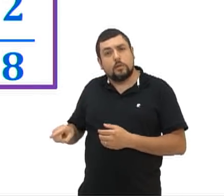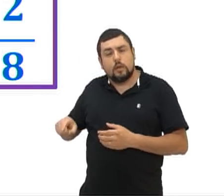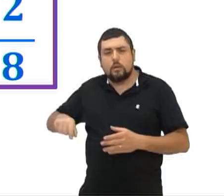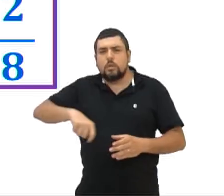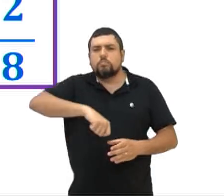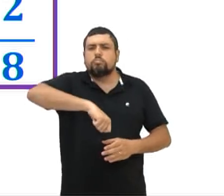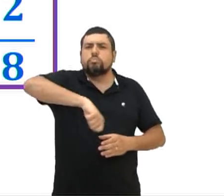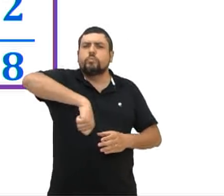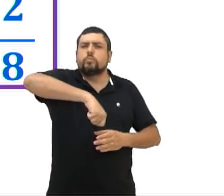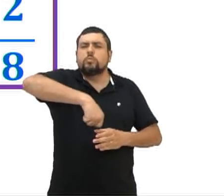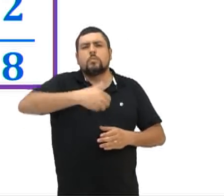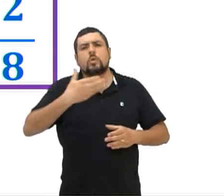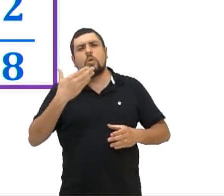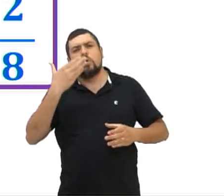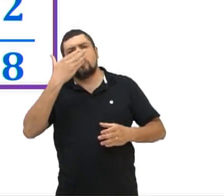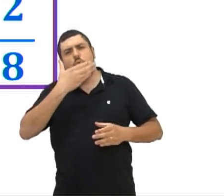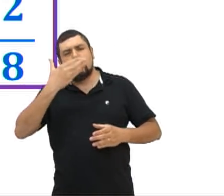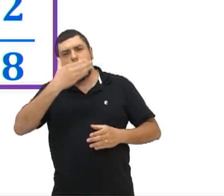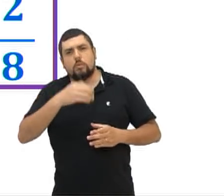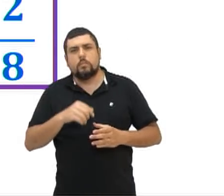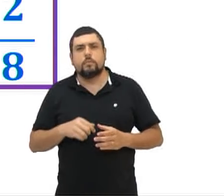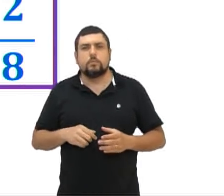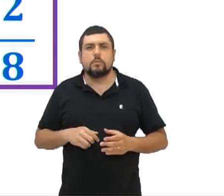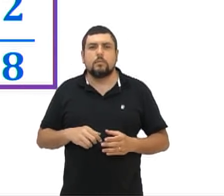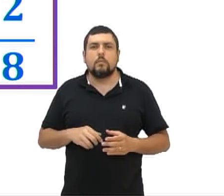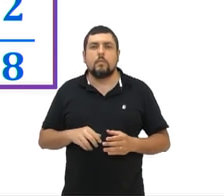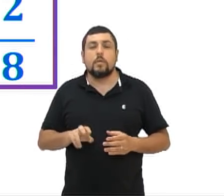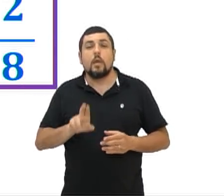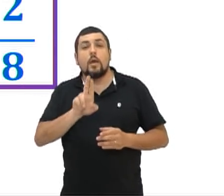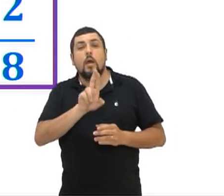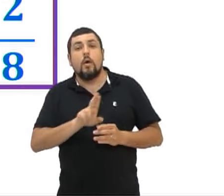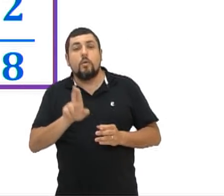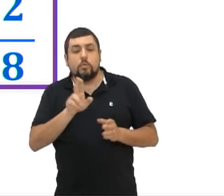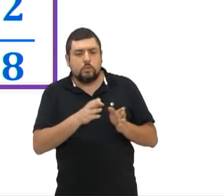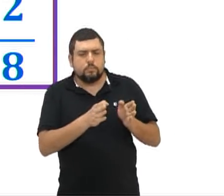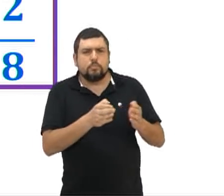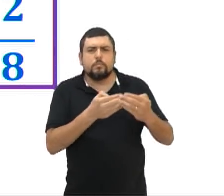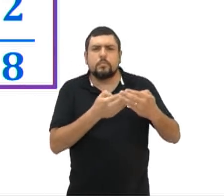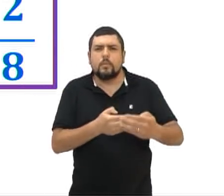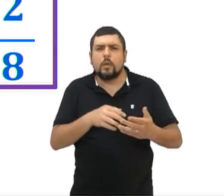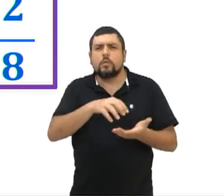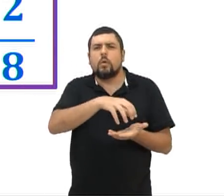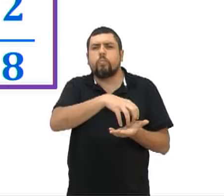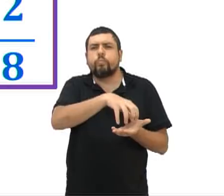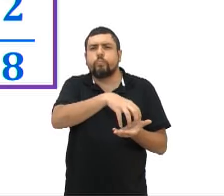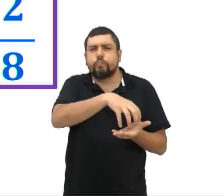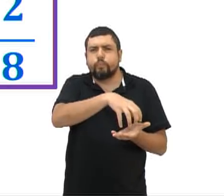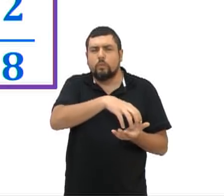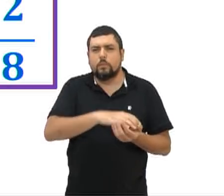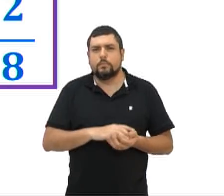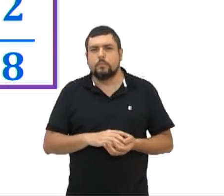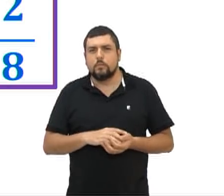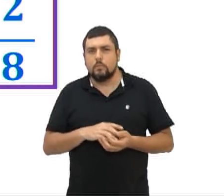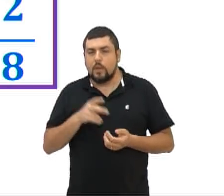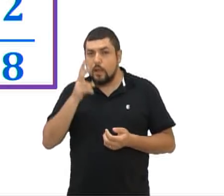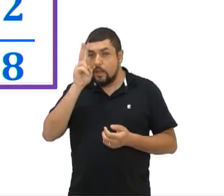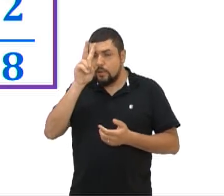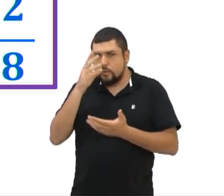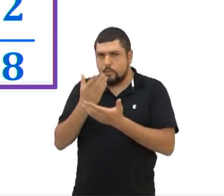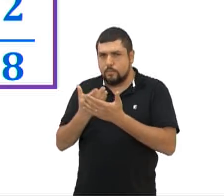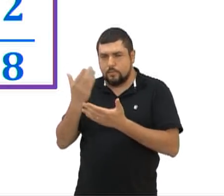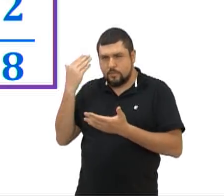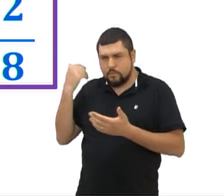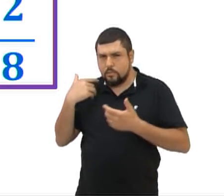usa uma caixa de gelatina. Lembra que o professor tinha comentado na última aula que a gente falou sobre proporção da caixa da